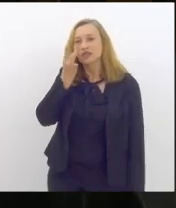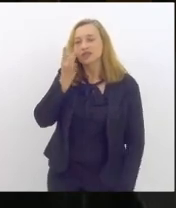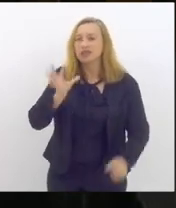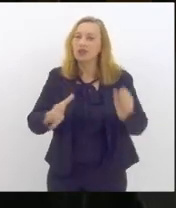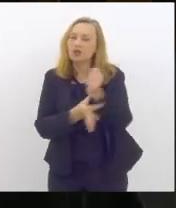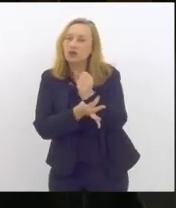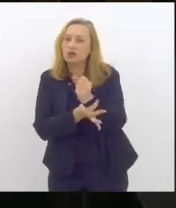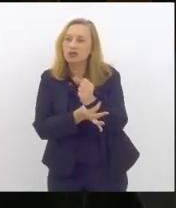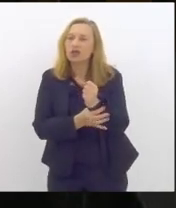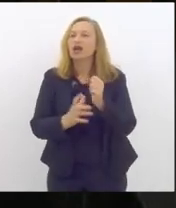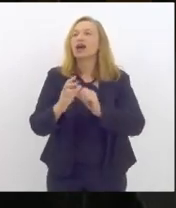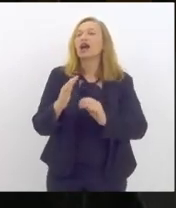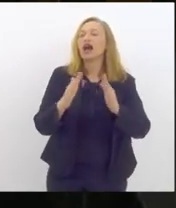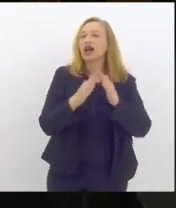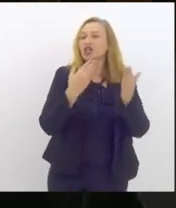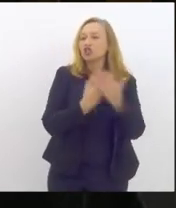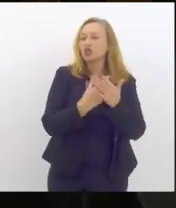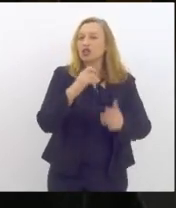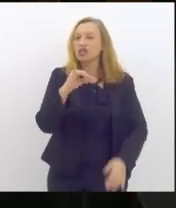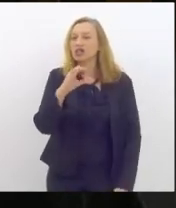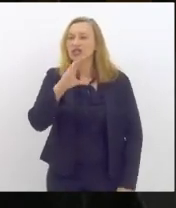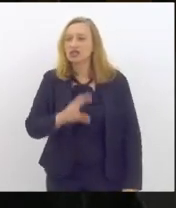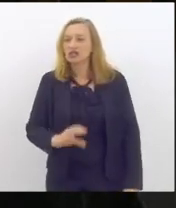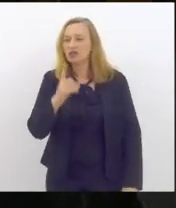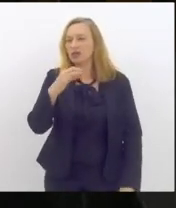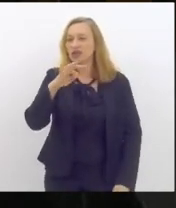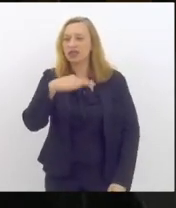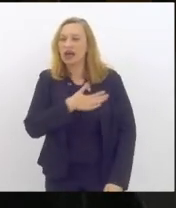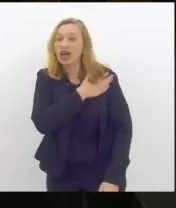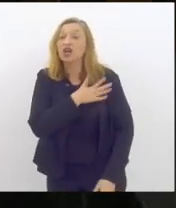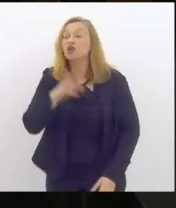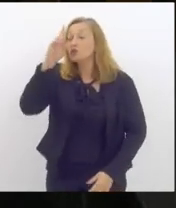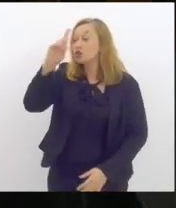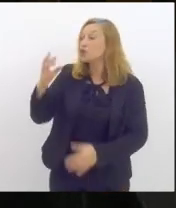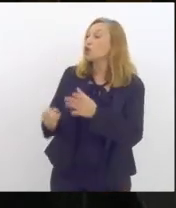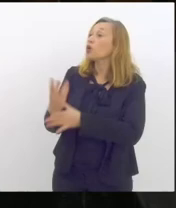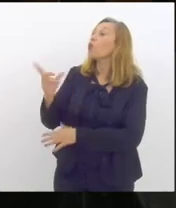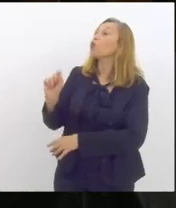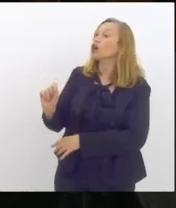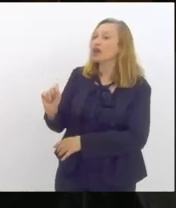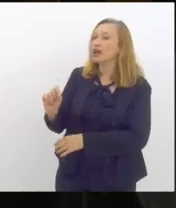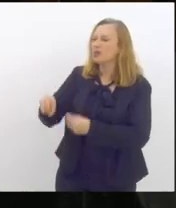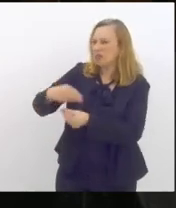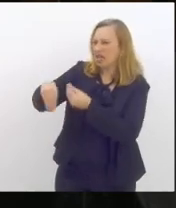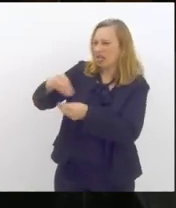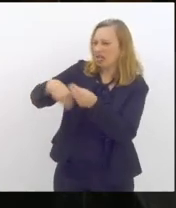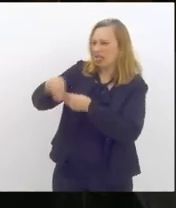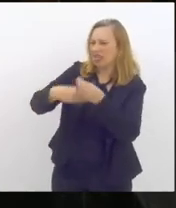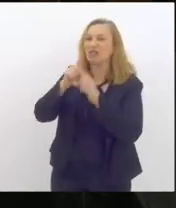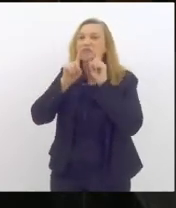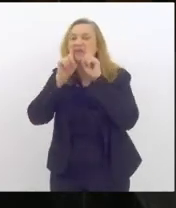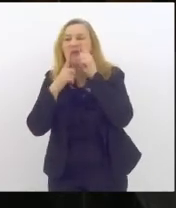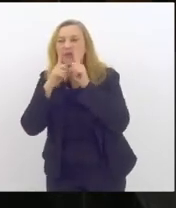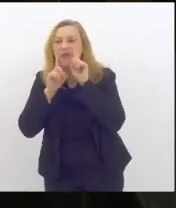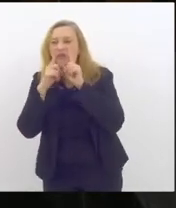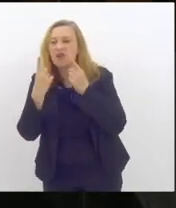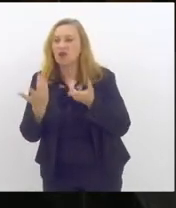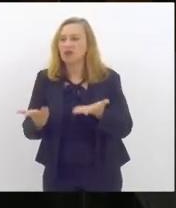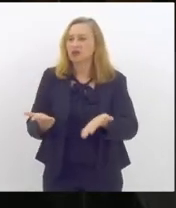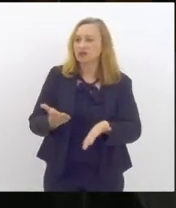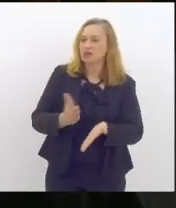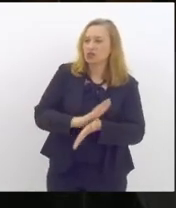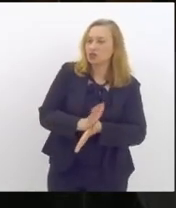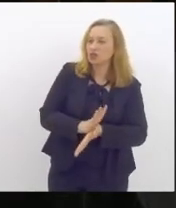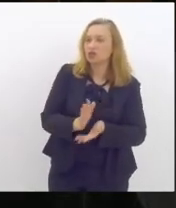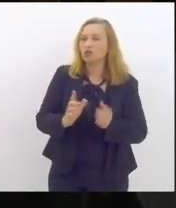a escola cívico-militar e o que que o senhor levou tá marcado meus ordem balbúrdia Utopia